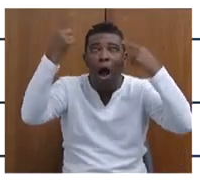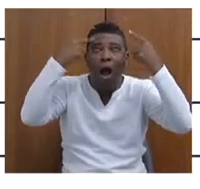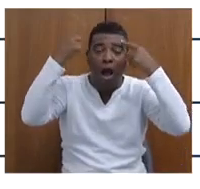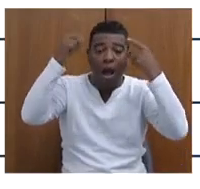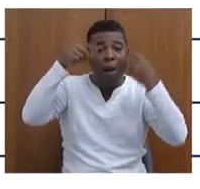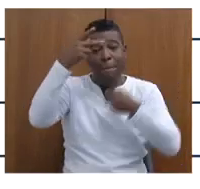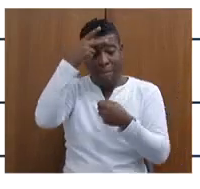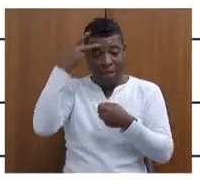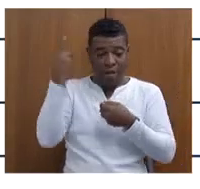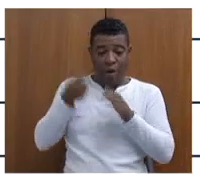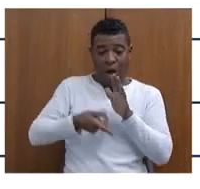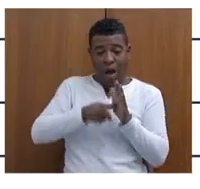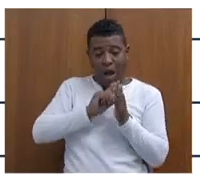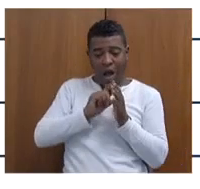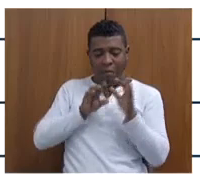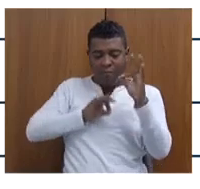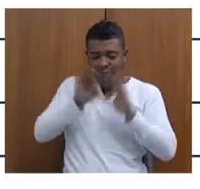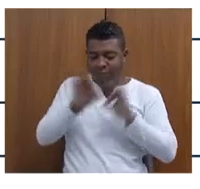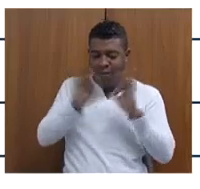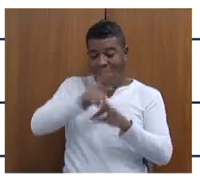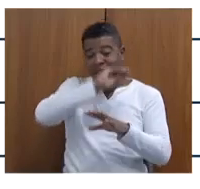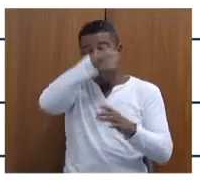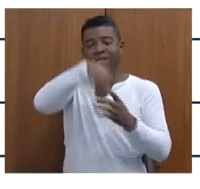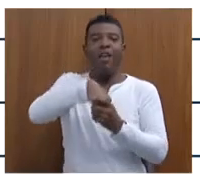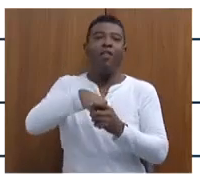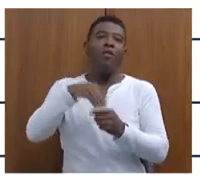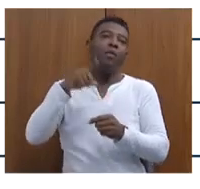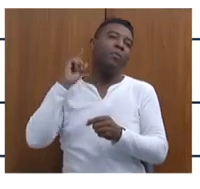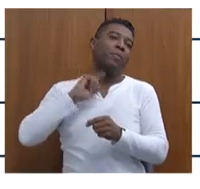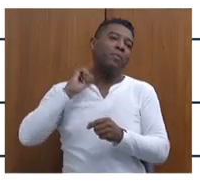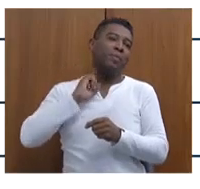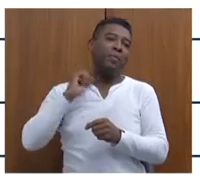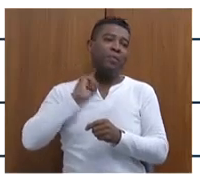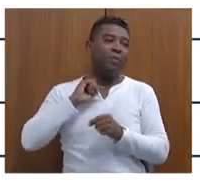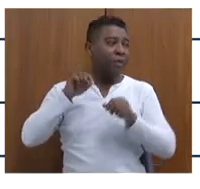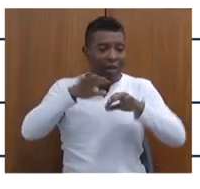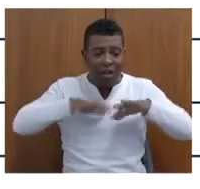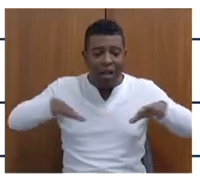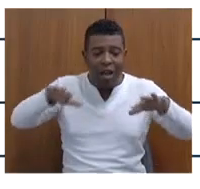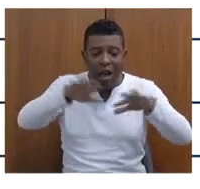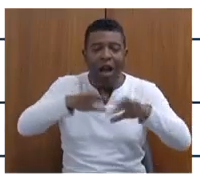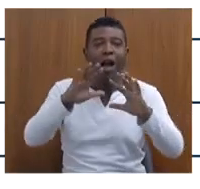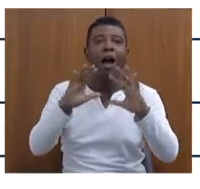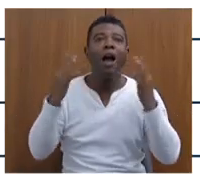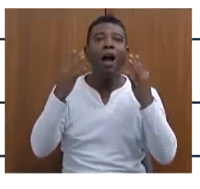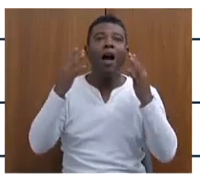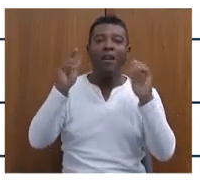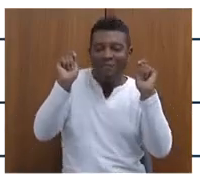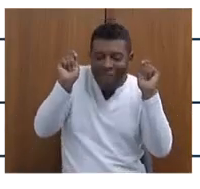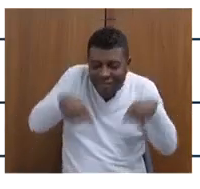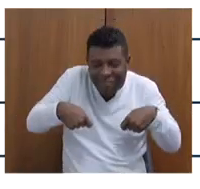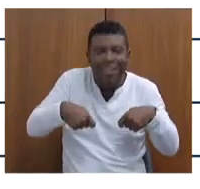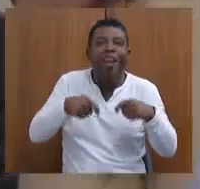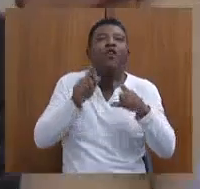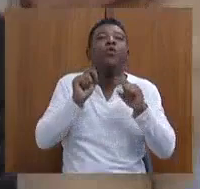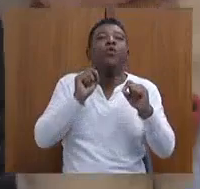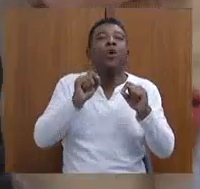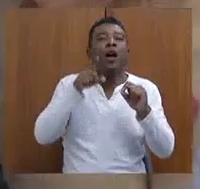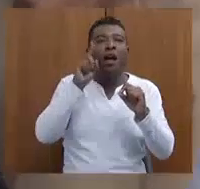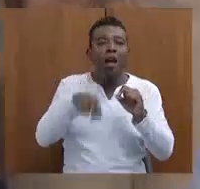em Minas Gerais que elas possam ter aqui no estado um ambiente propício para se é